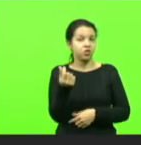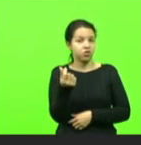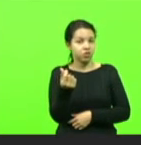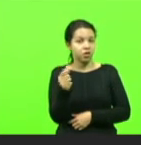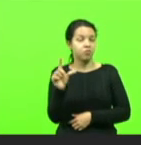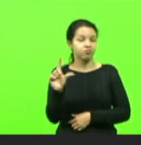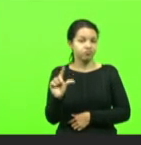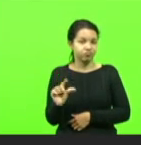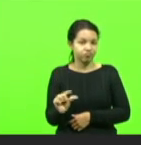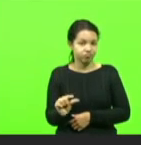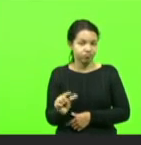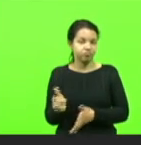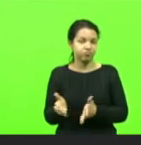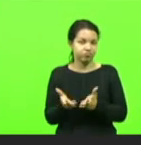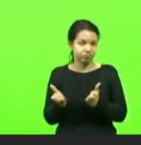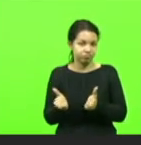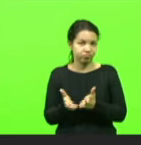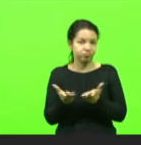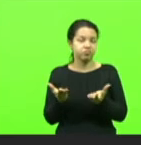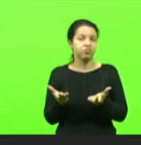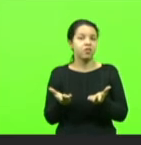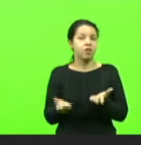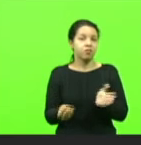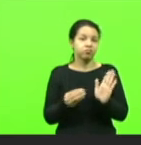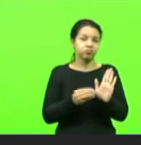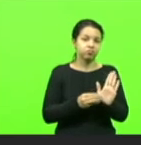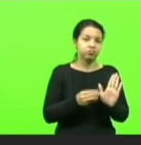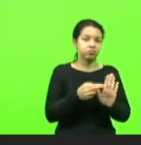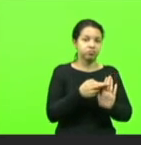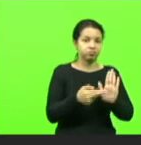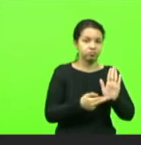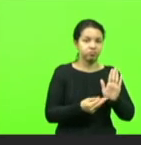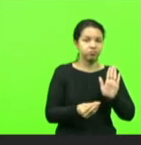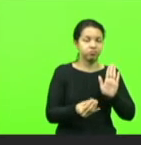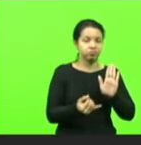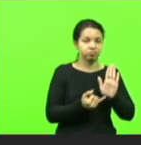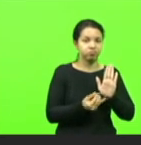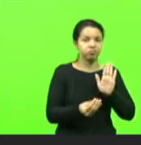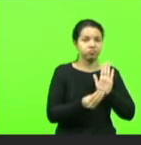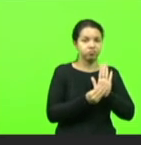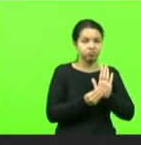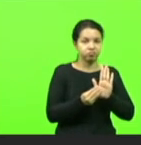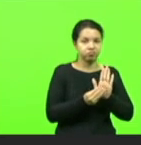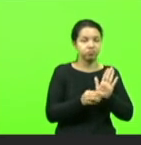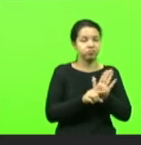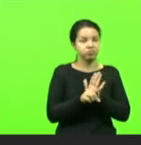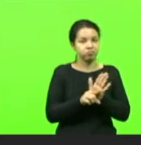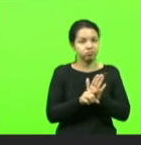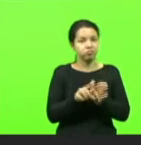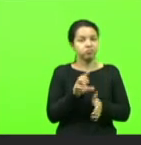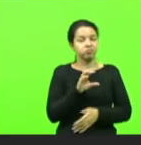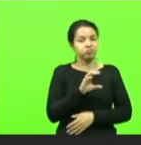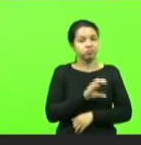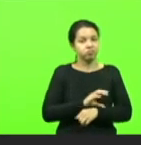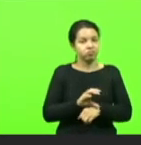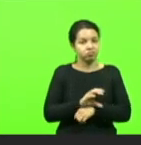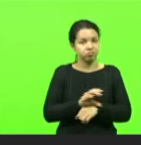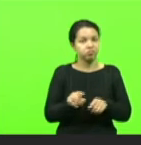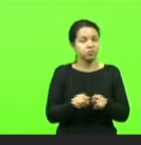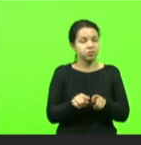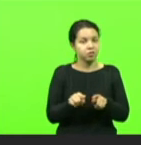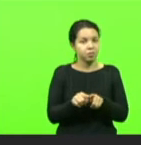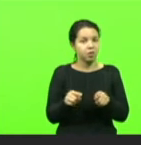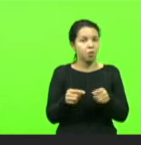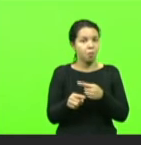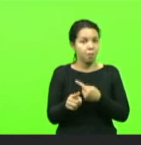fulcro no disposto no Artigo 144 regimento interno e superado tanto o exame de constitucionalidade na ccj como a compatibilidade